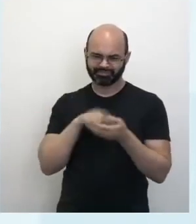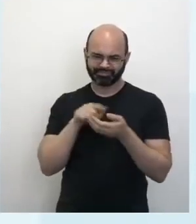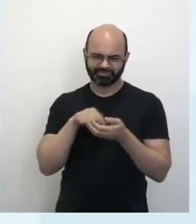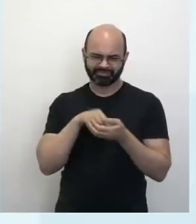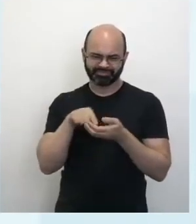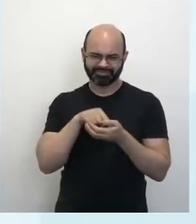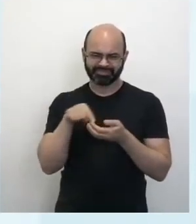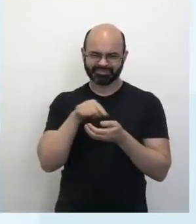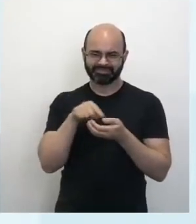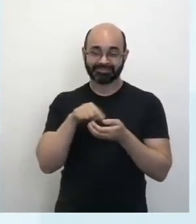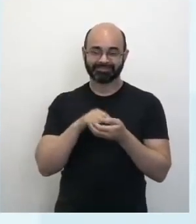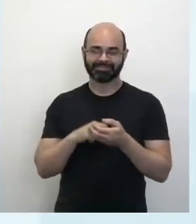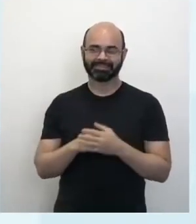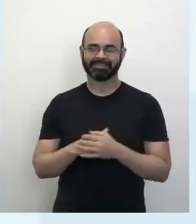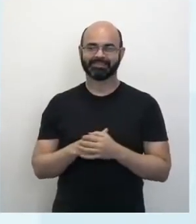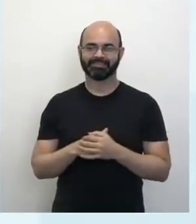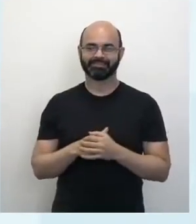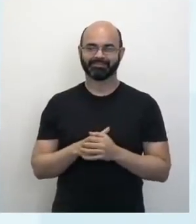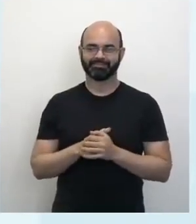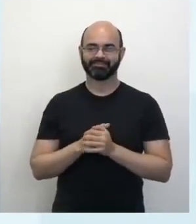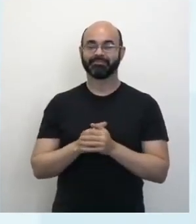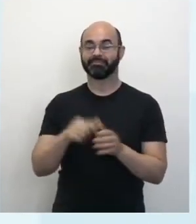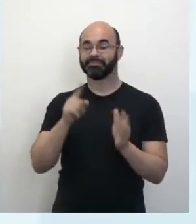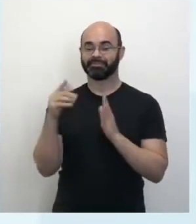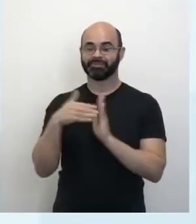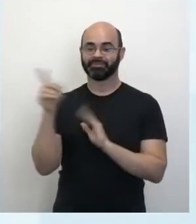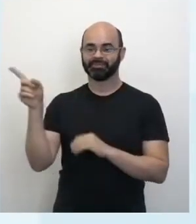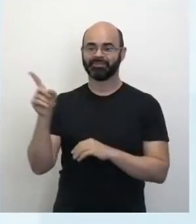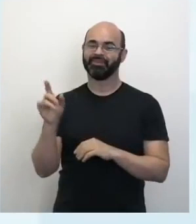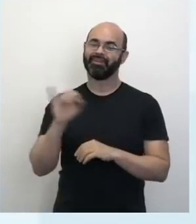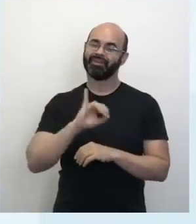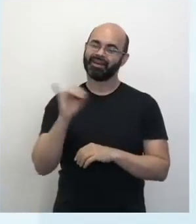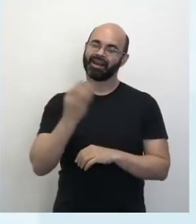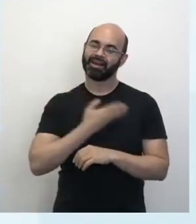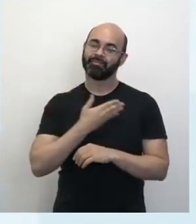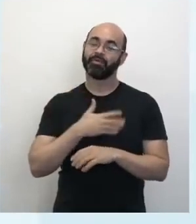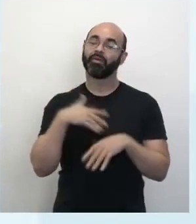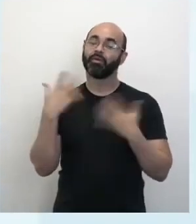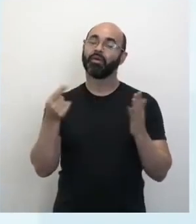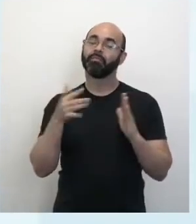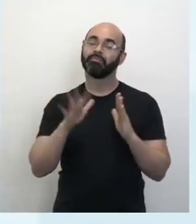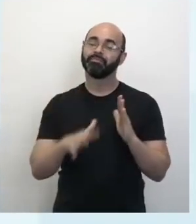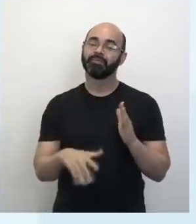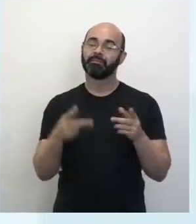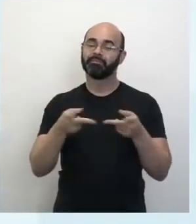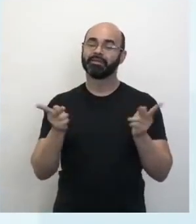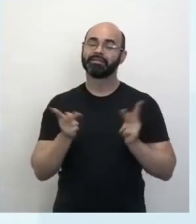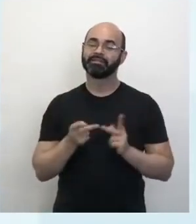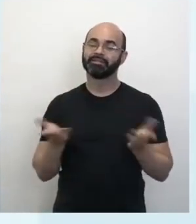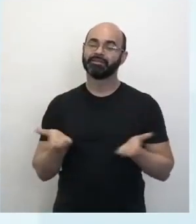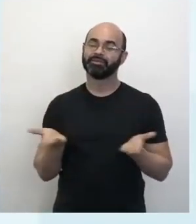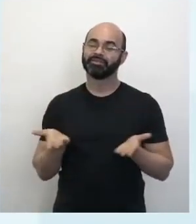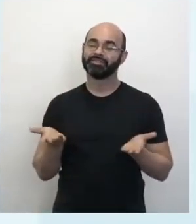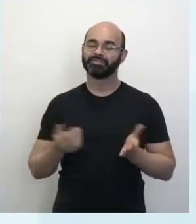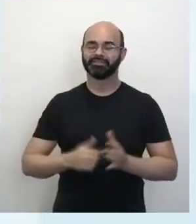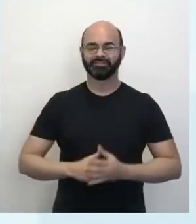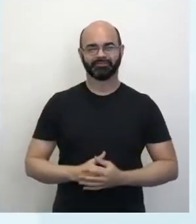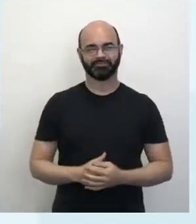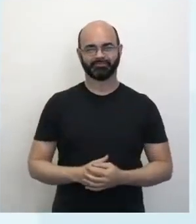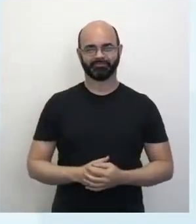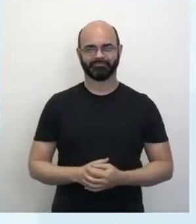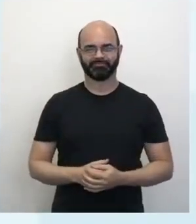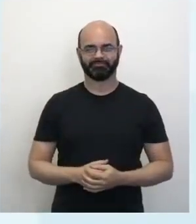mensagem, ligando. Aí o último quadro, oi amigo, qual a promoção da pizza de hoje?